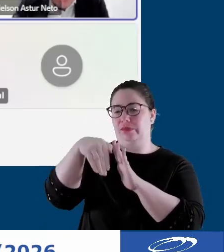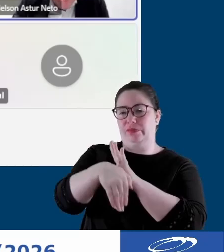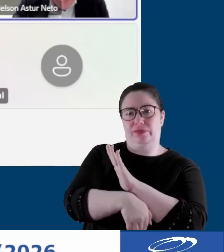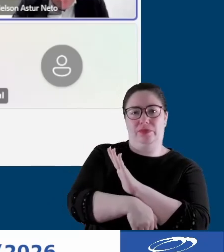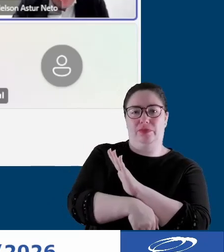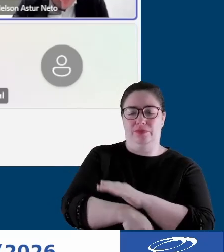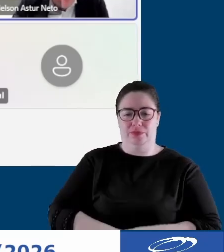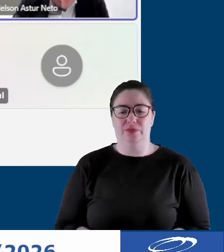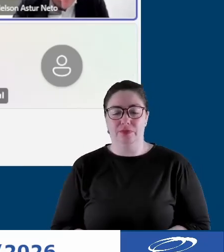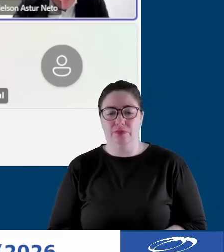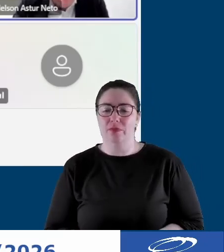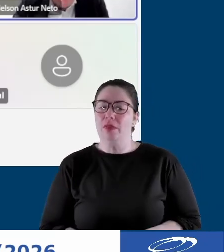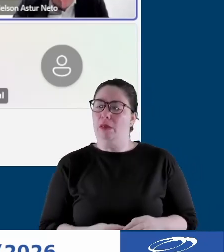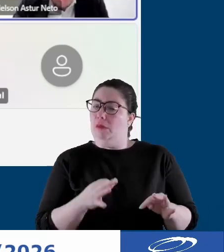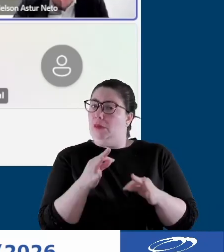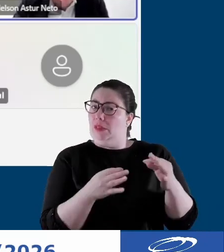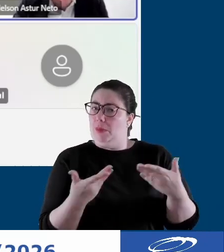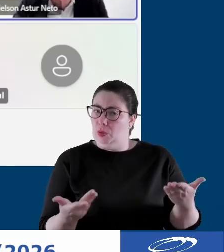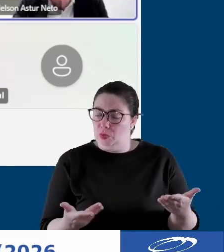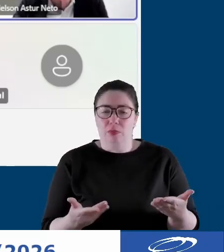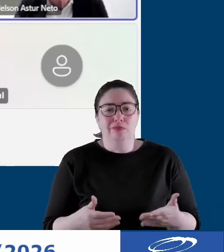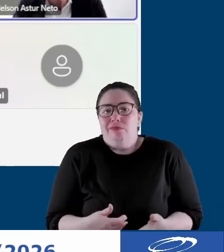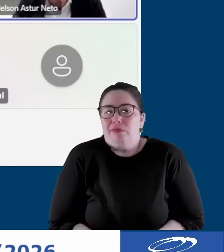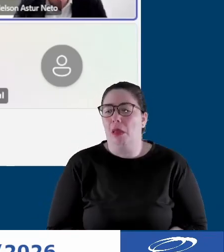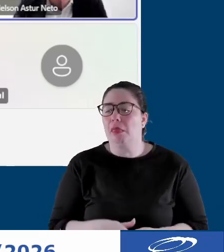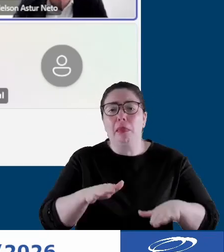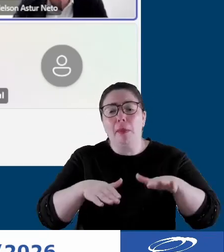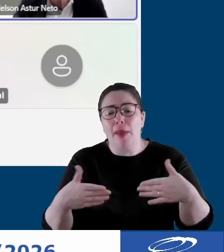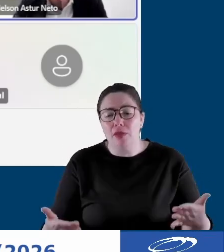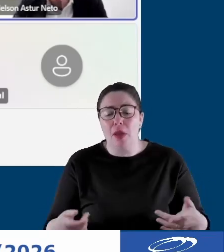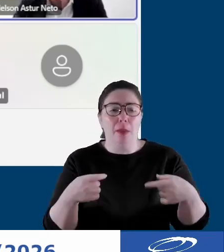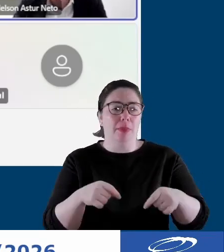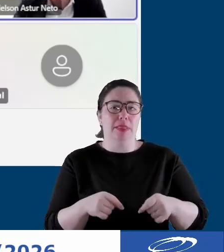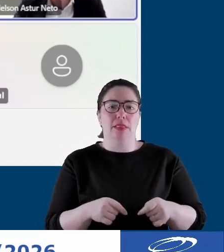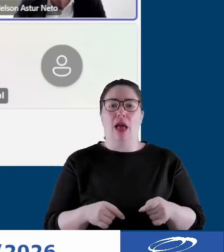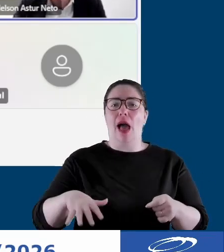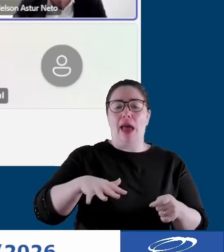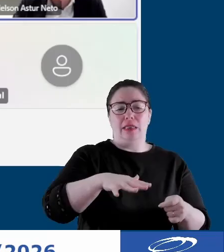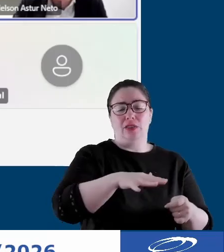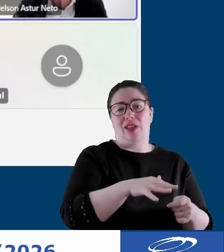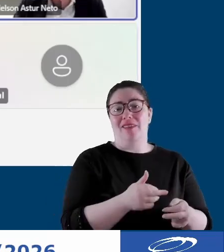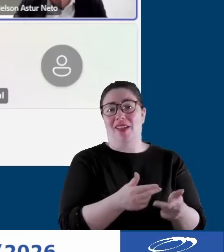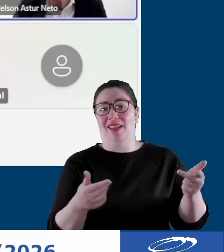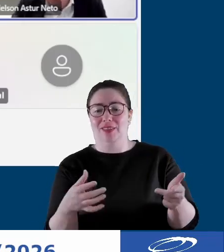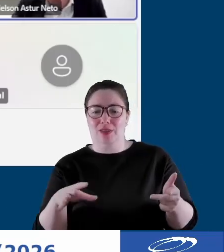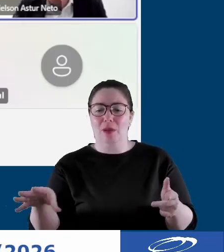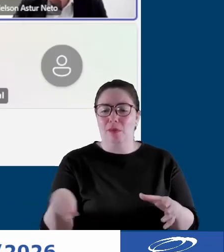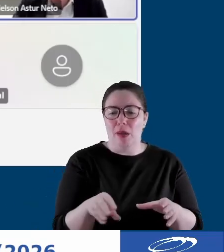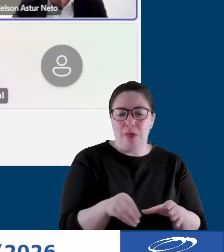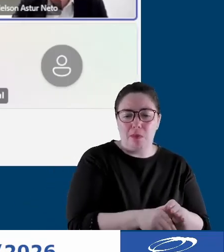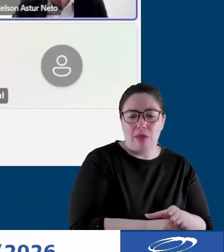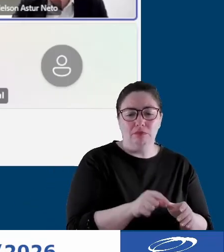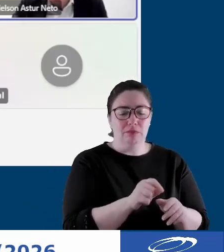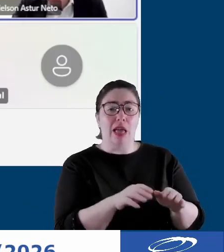Tratamento, ele é multidisciplinar, né? O primeiro, estabilidade clínica, às vezes os pacientes vêm descompensados, vêm em sepse.